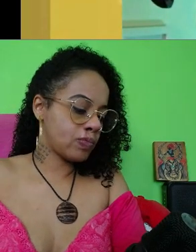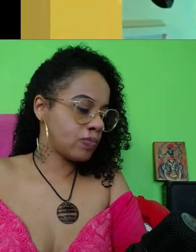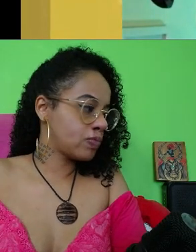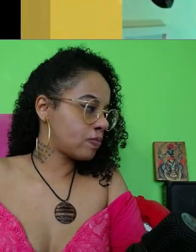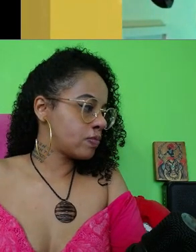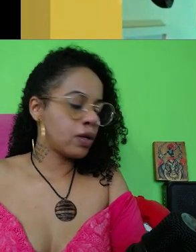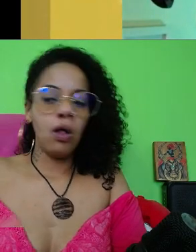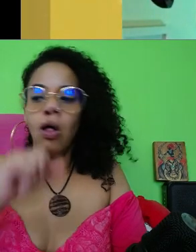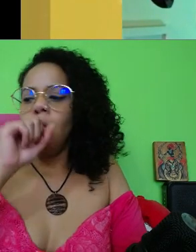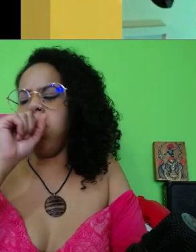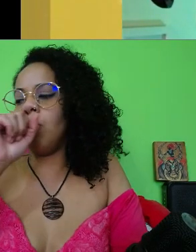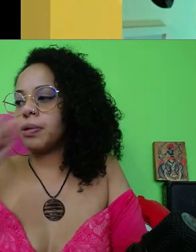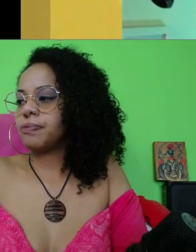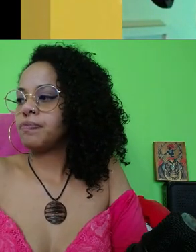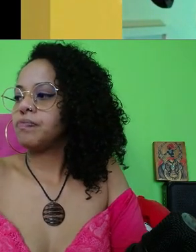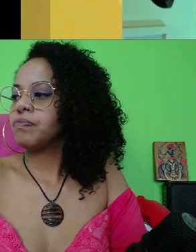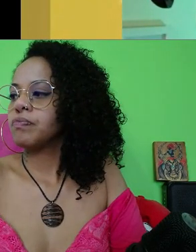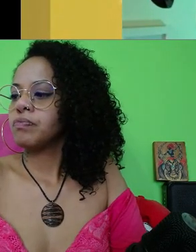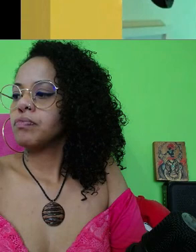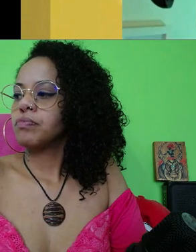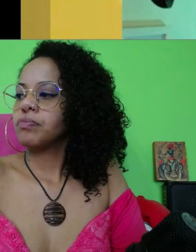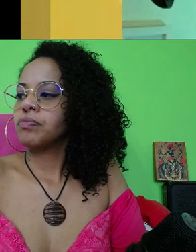seu beijo